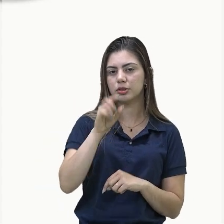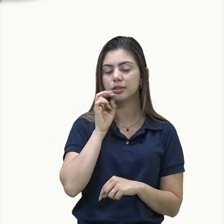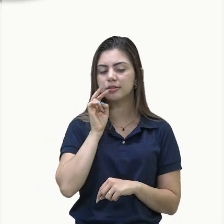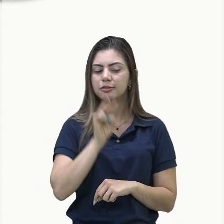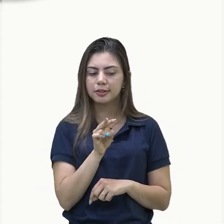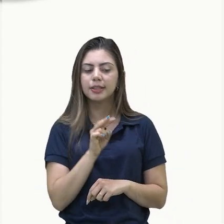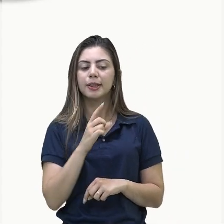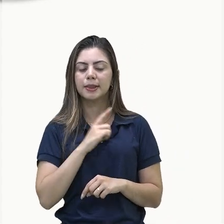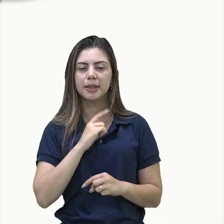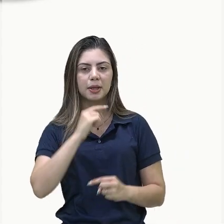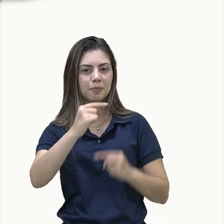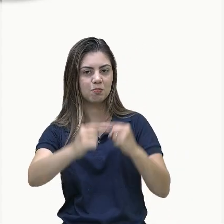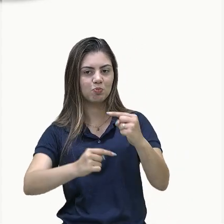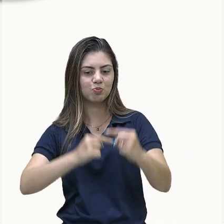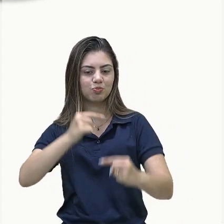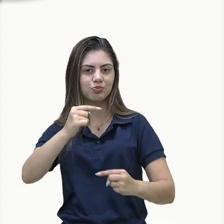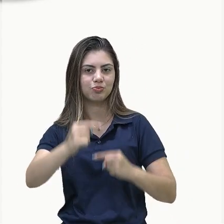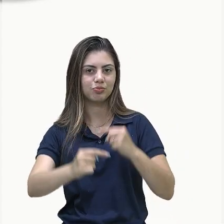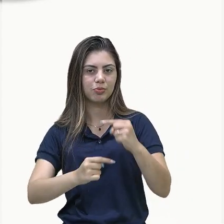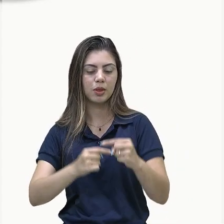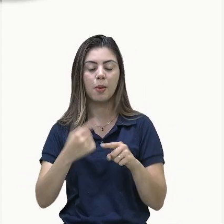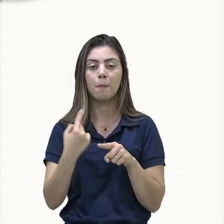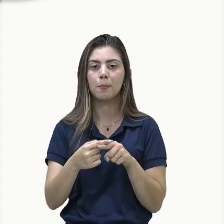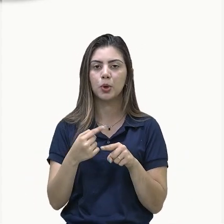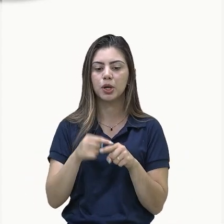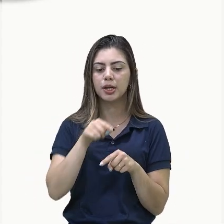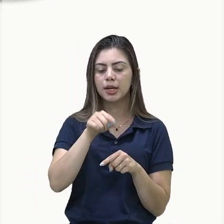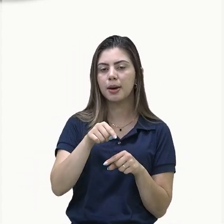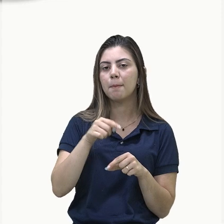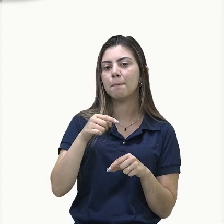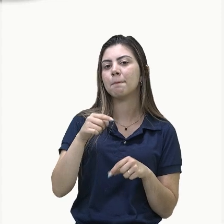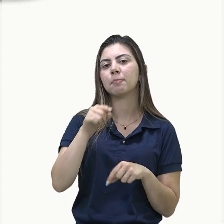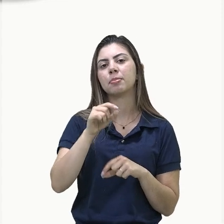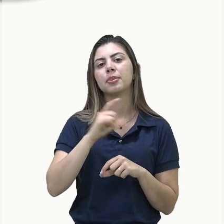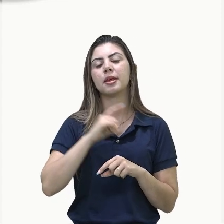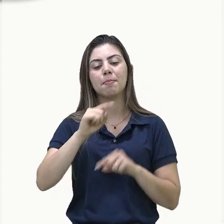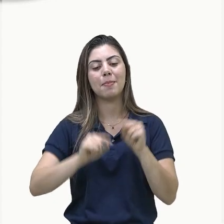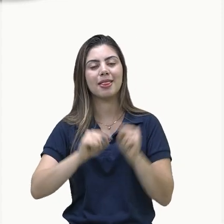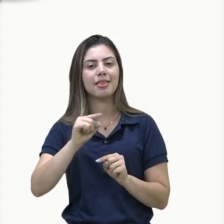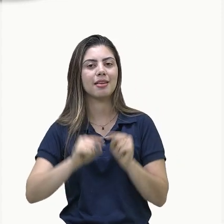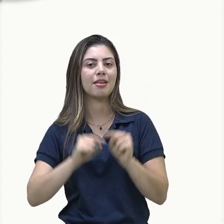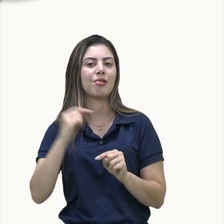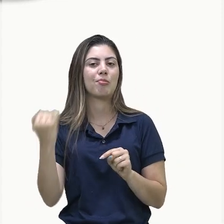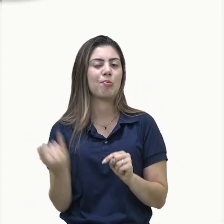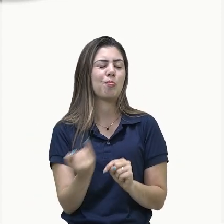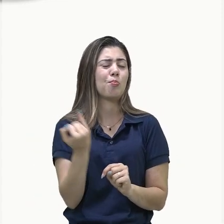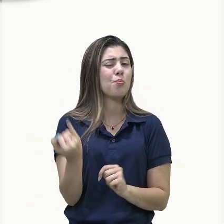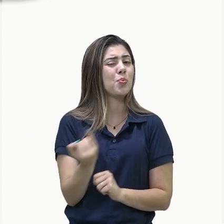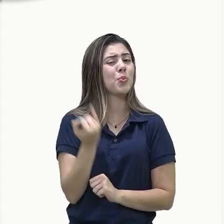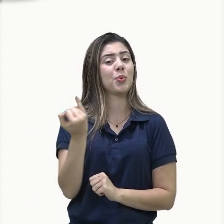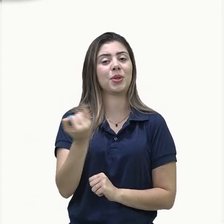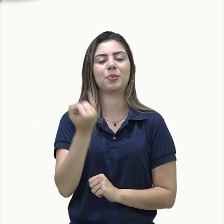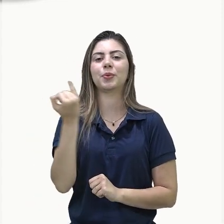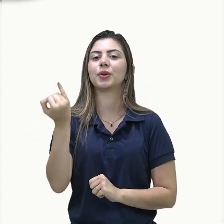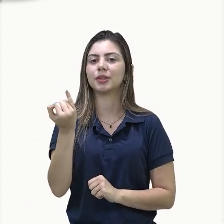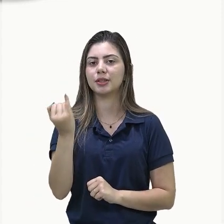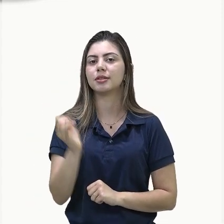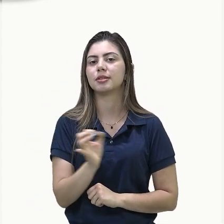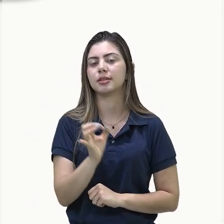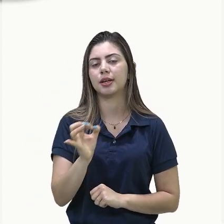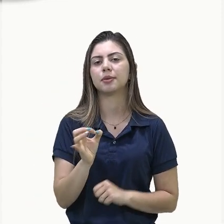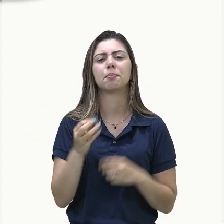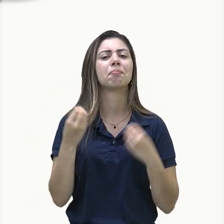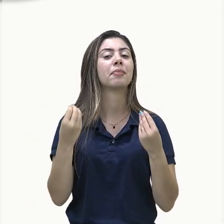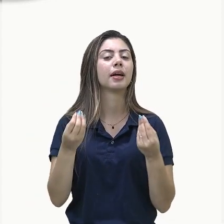resistores. Os resistores são equipamentos fundamentais, são dispositivos fundamentais